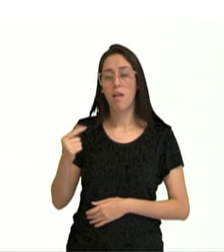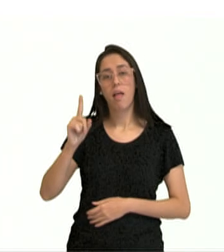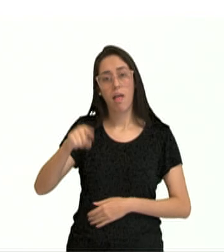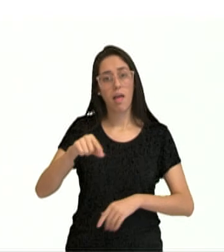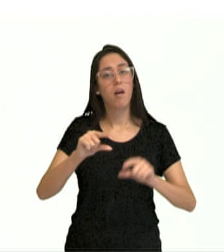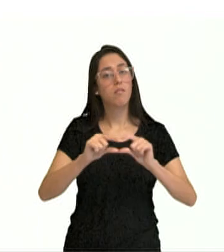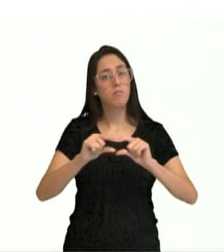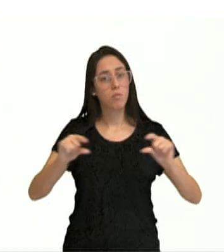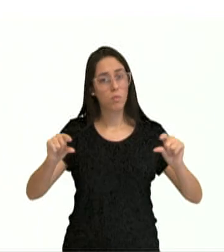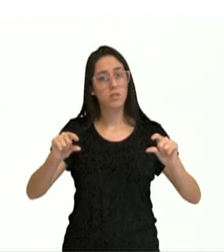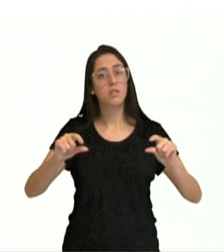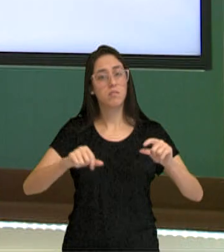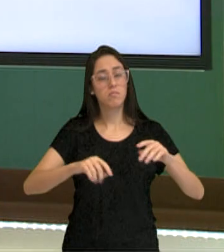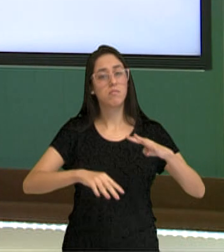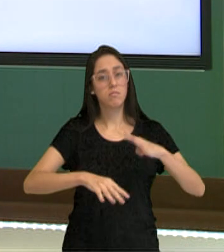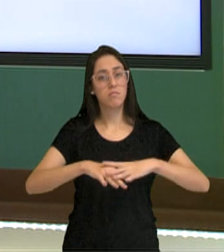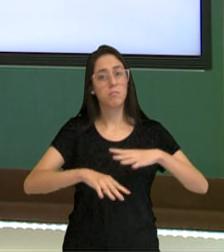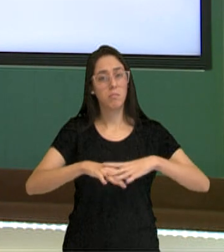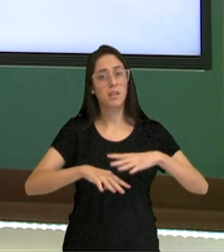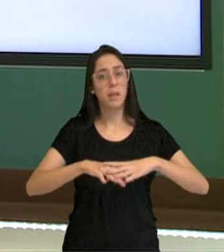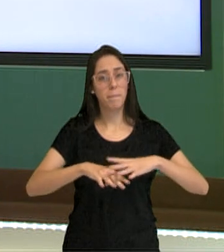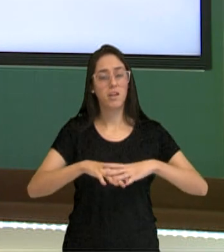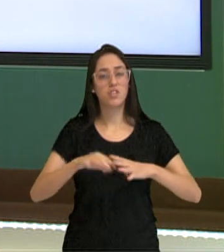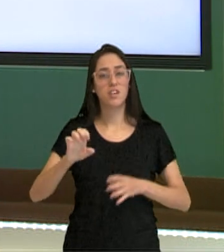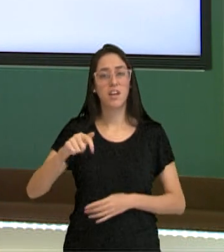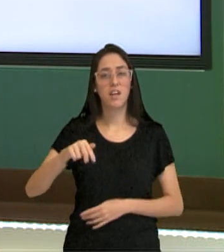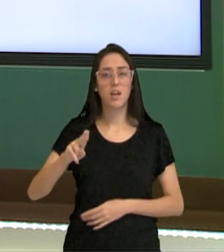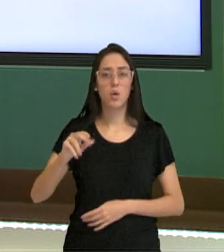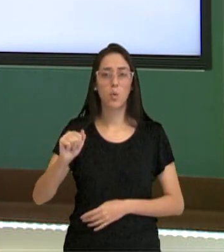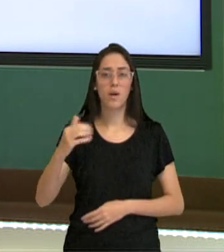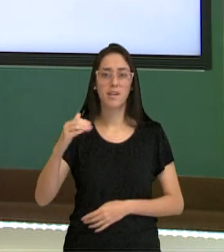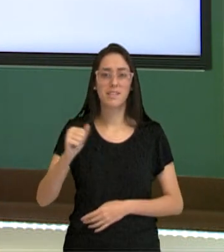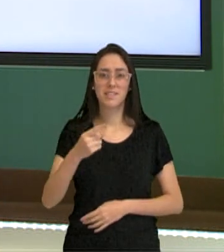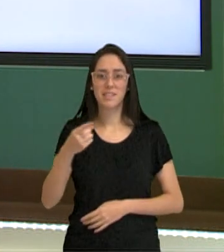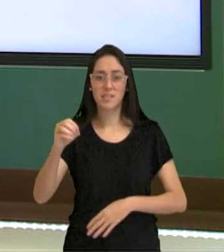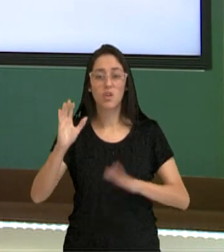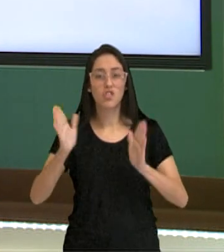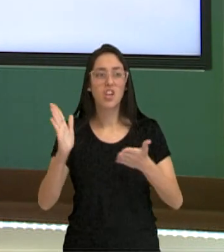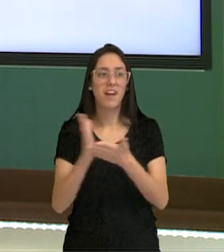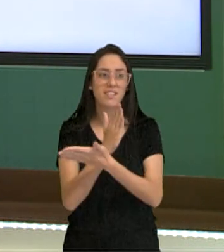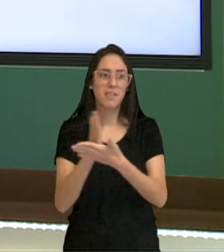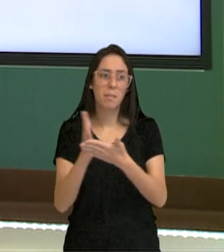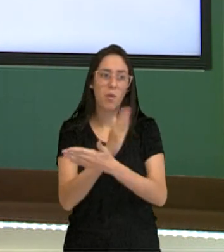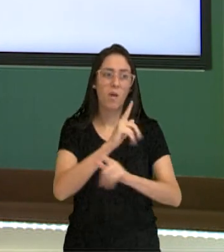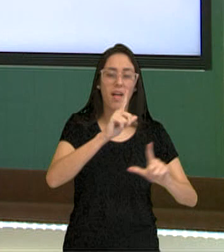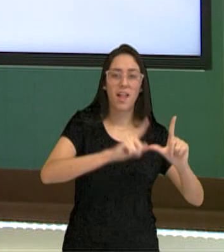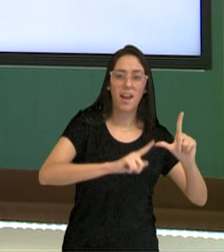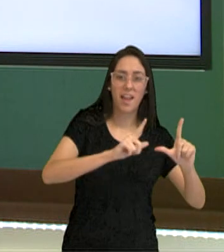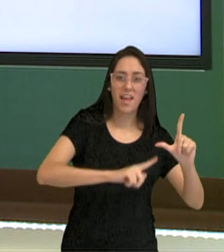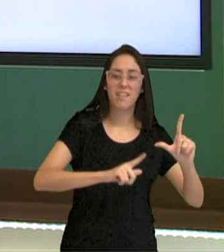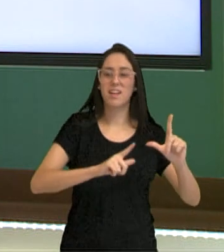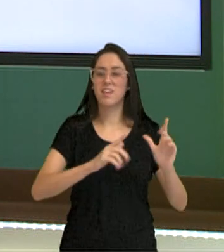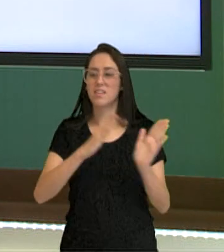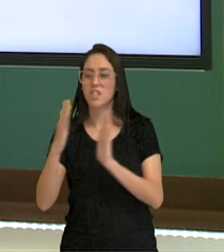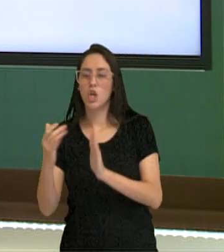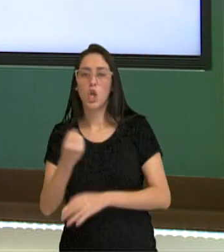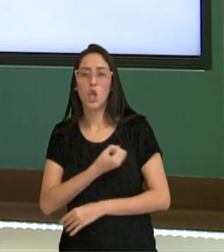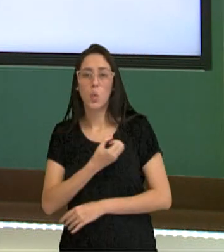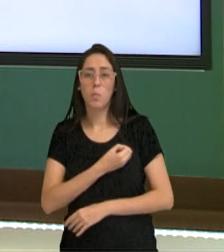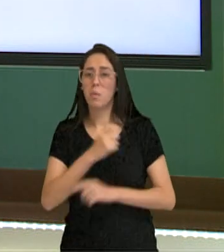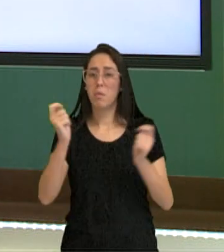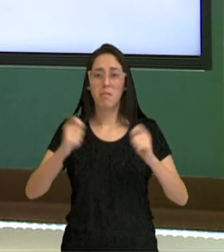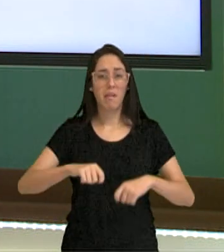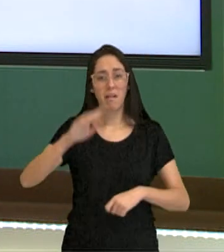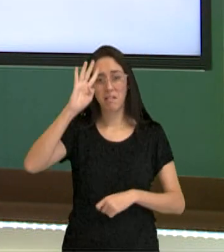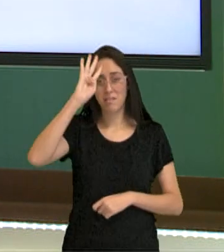É, tem uma letra. Só que já está separado, ó, tá vendo? Letra para um lado, número para o outro. Pronto, é só fazer a continha e você termina.